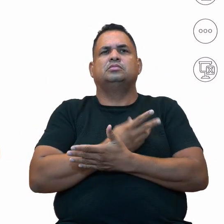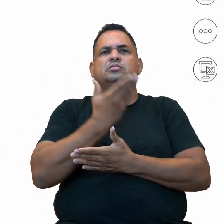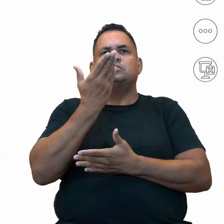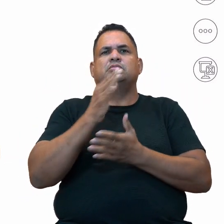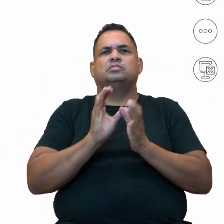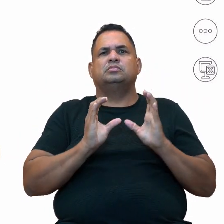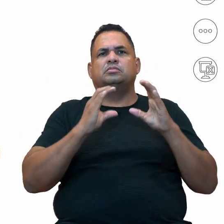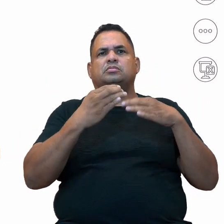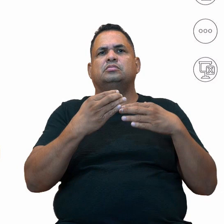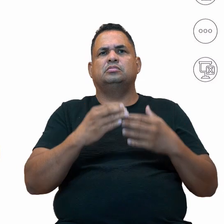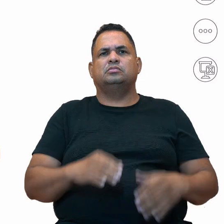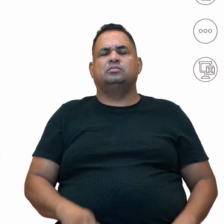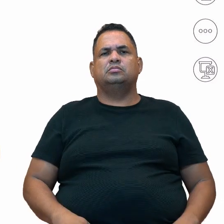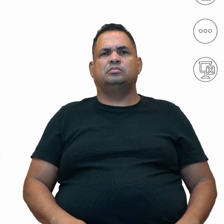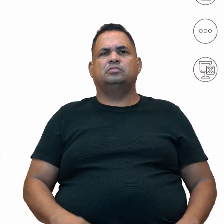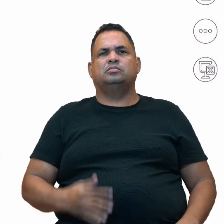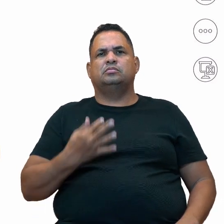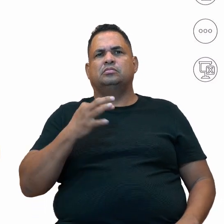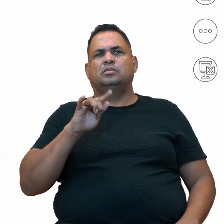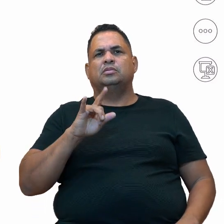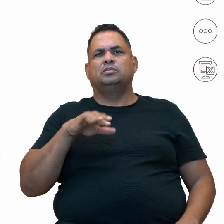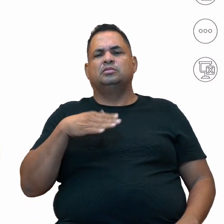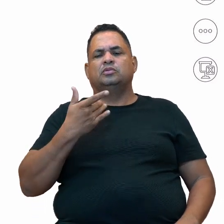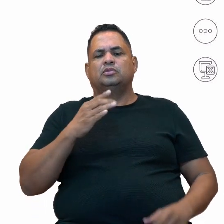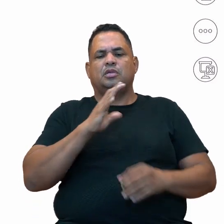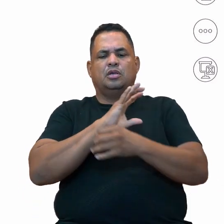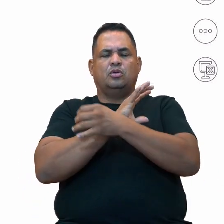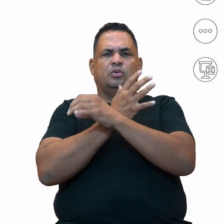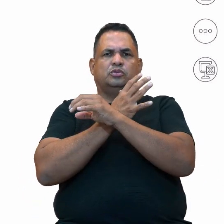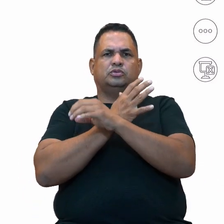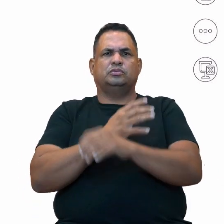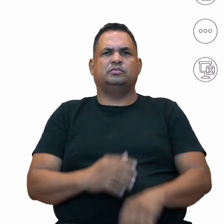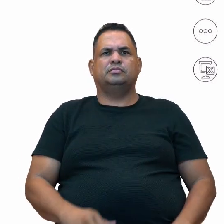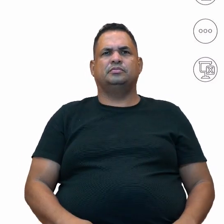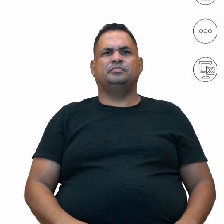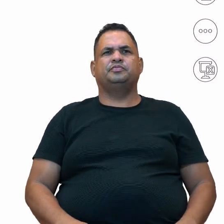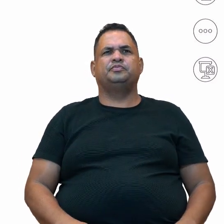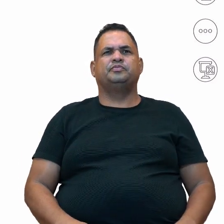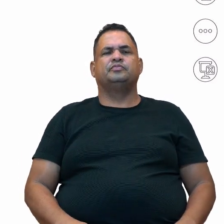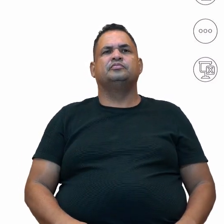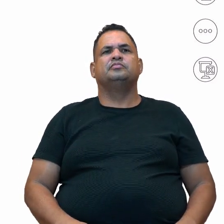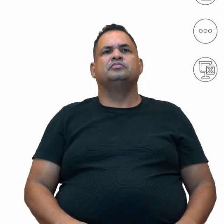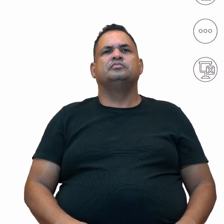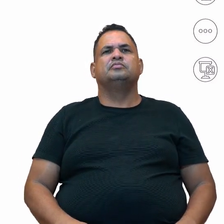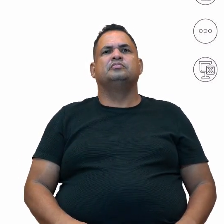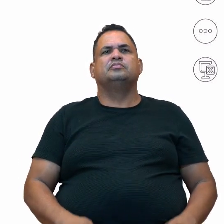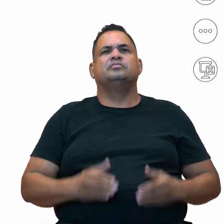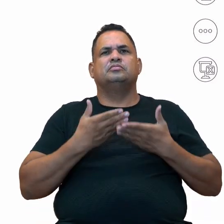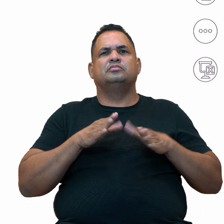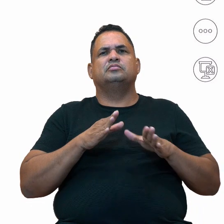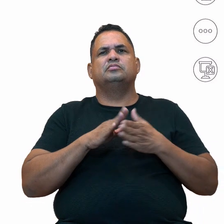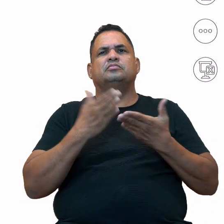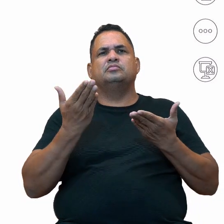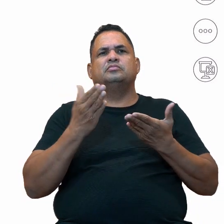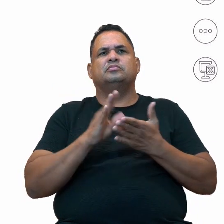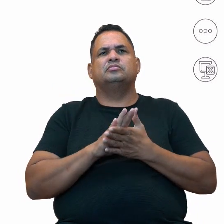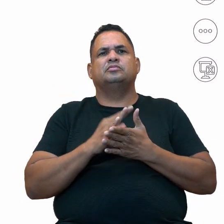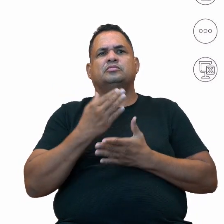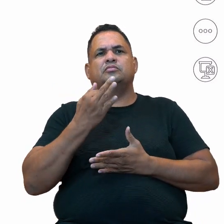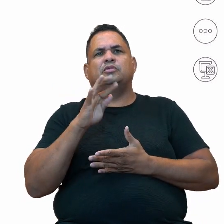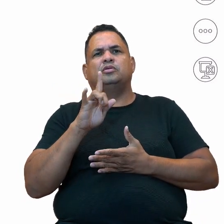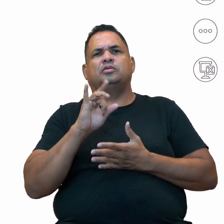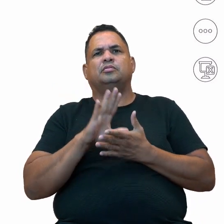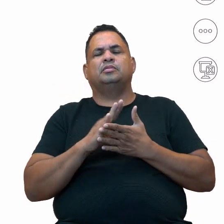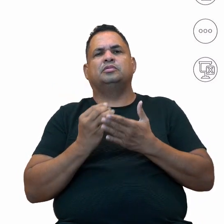grupo de poríferos que são invertebrados, tá? Esse tipo de reprodução geralmente se dá por brotamento quando